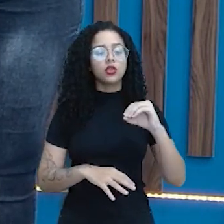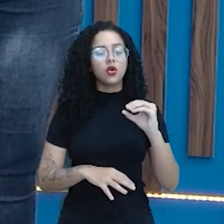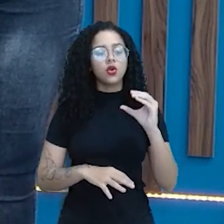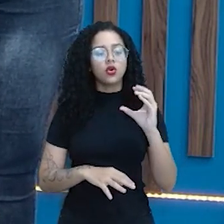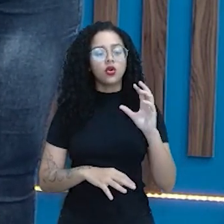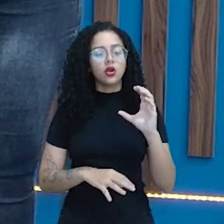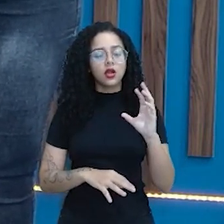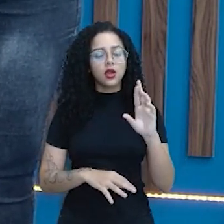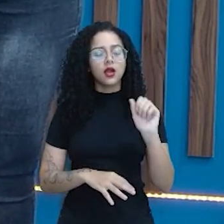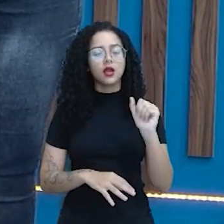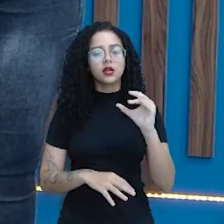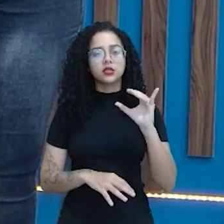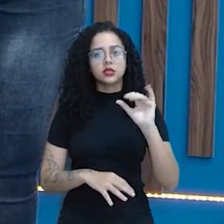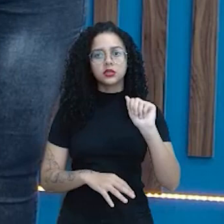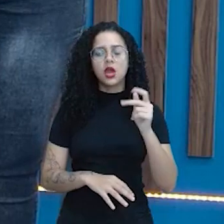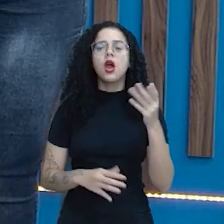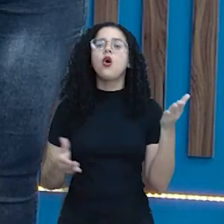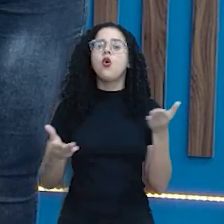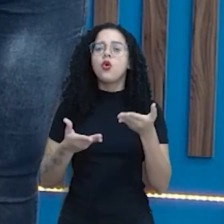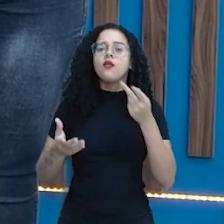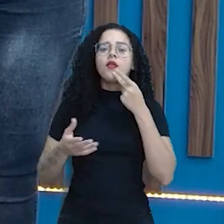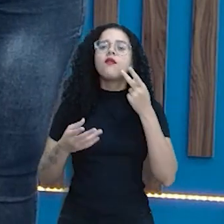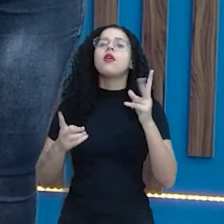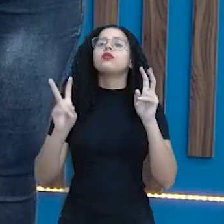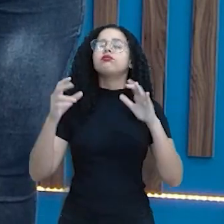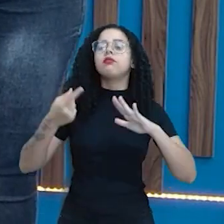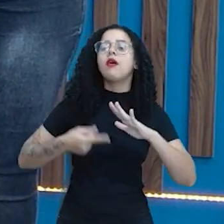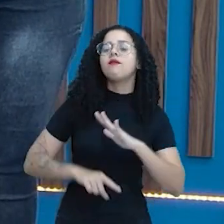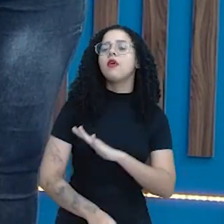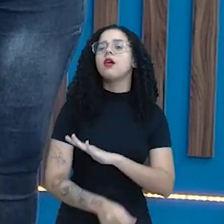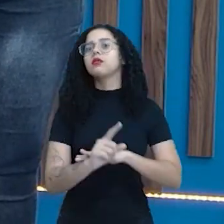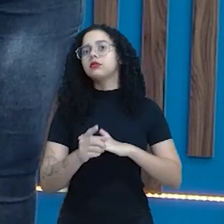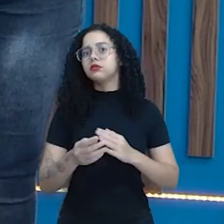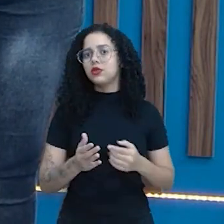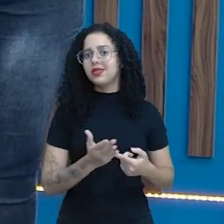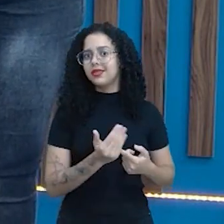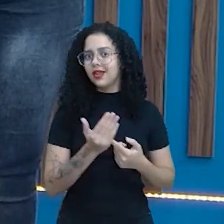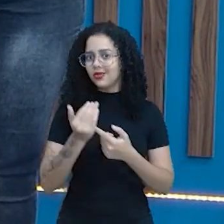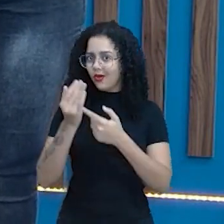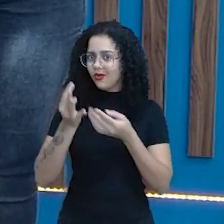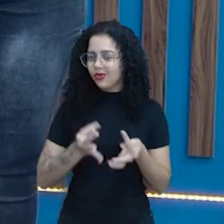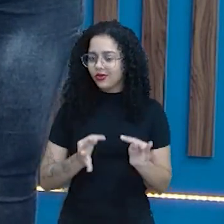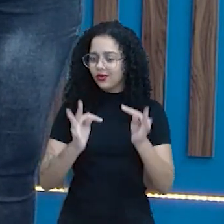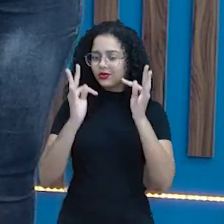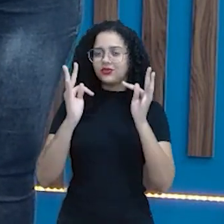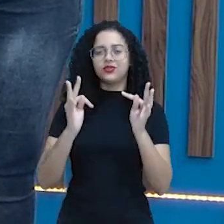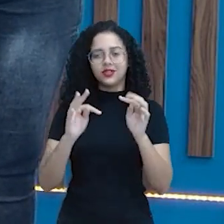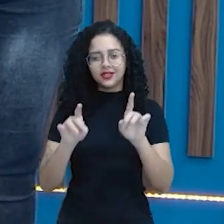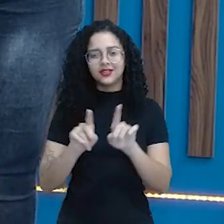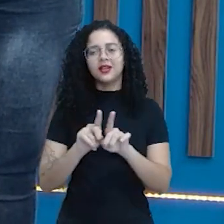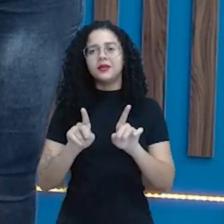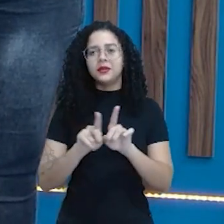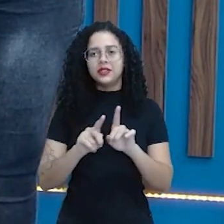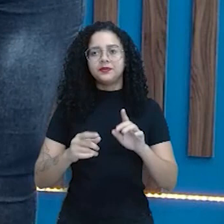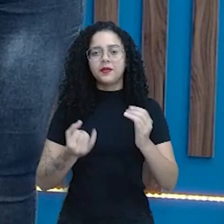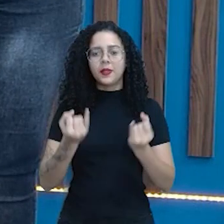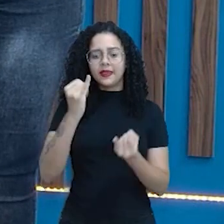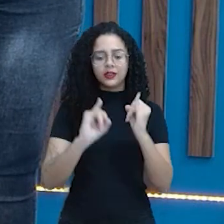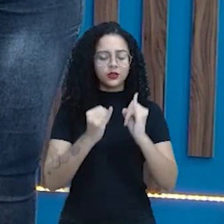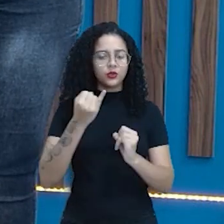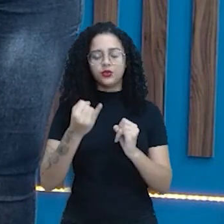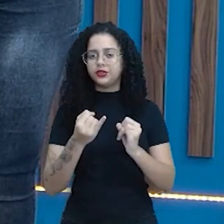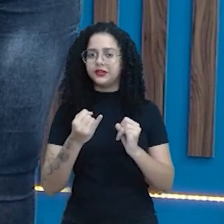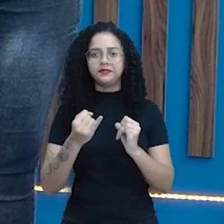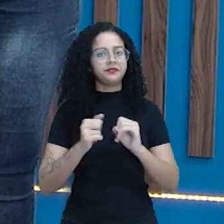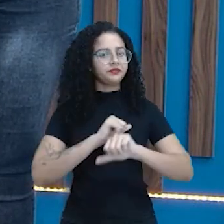muito desse avanço de tecnologia. A tecnologia está tomando conta de várias indústrias, e indústrias entendendo